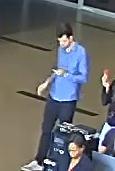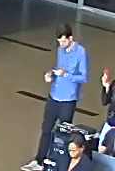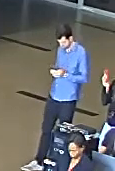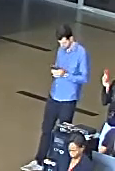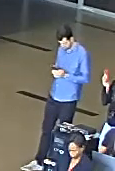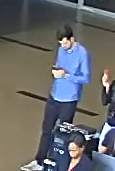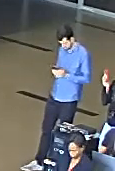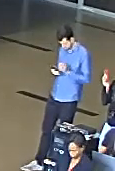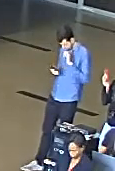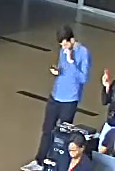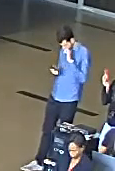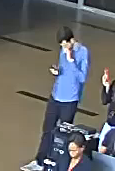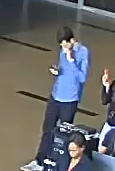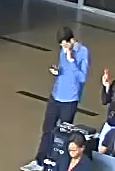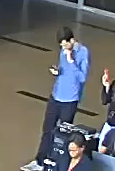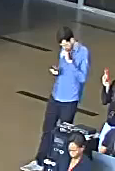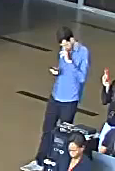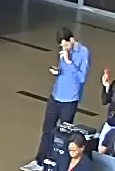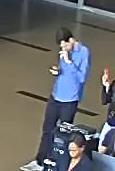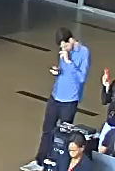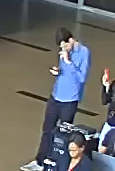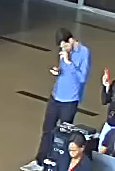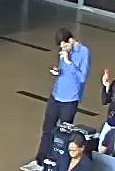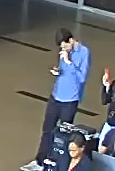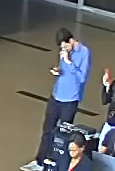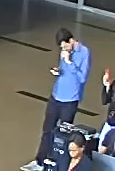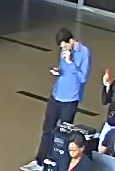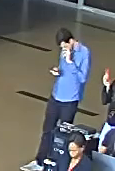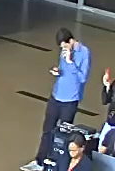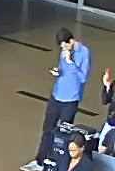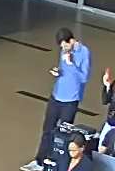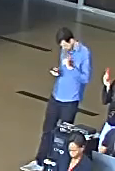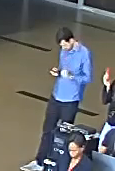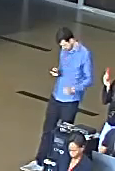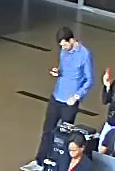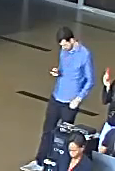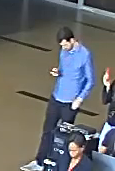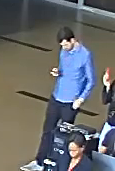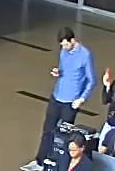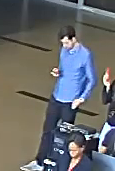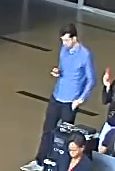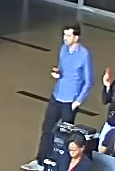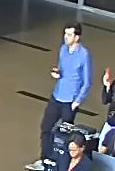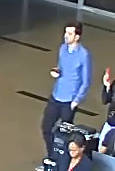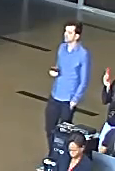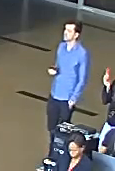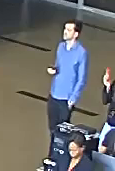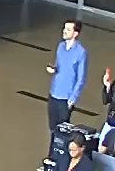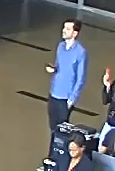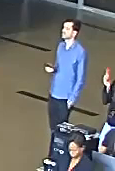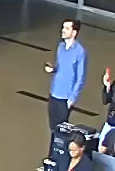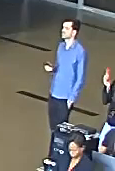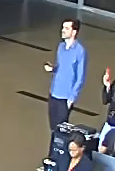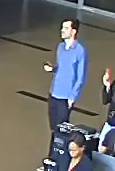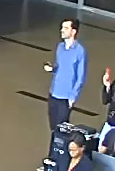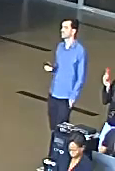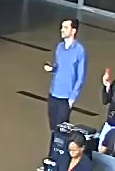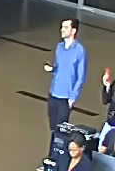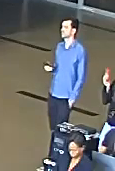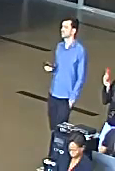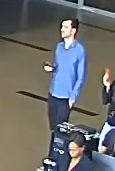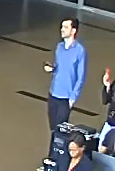precisassem de outros cuidados não é verdade como gostariam mas precisam mas o humano tá ali para fazer